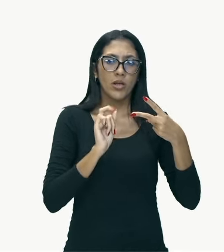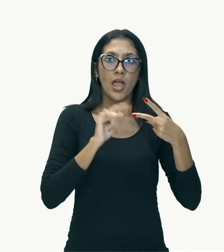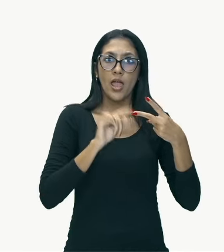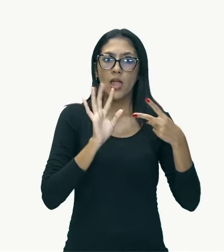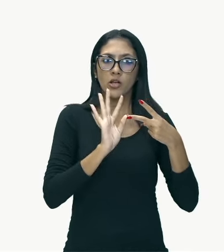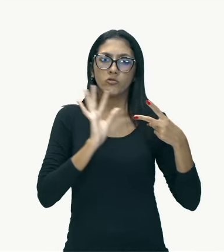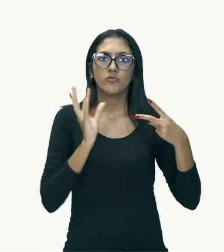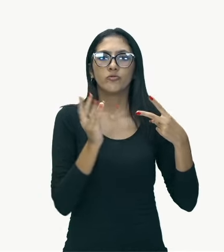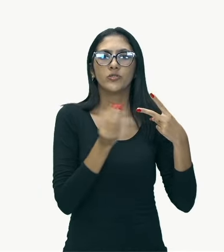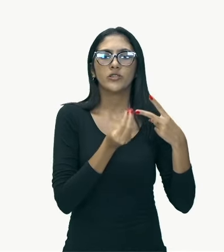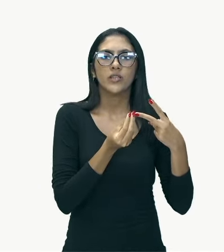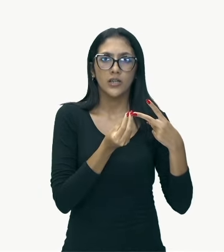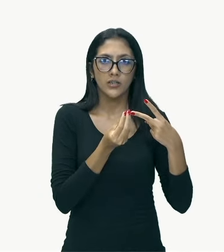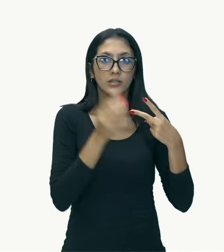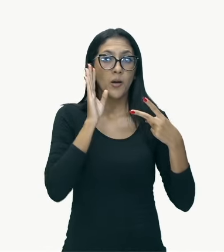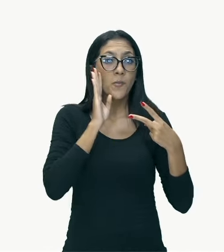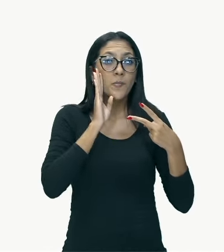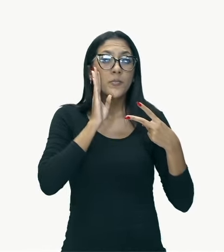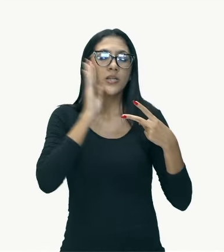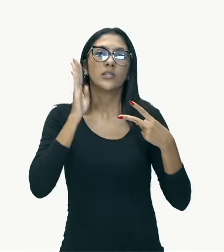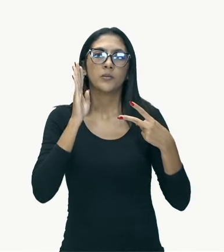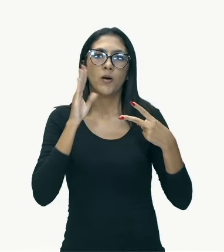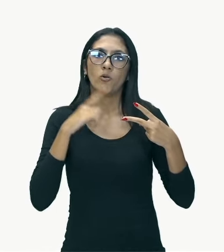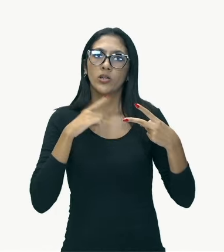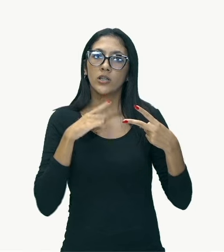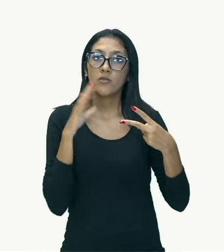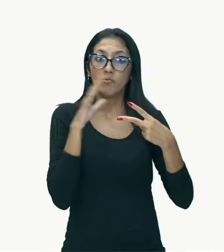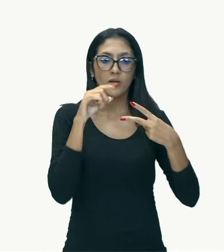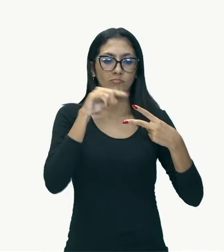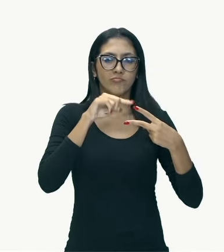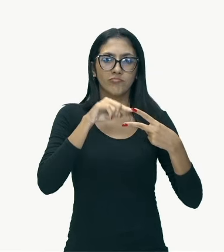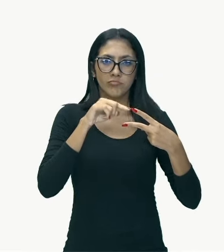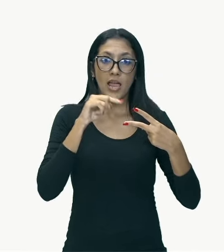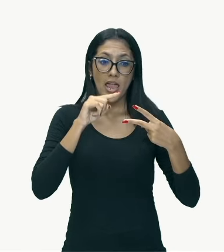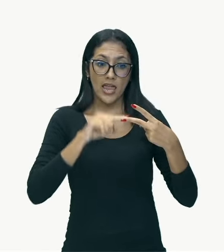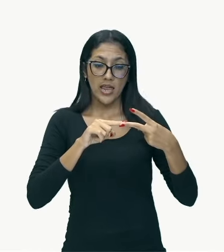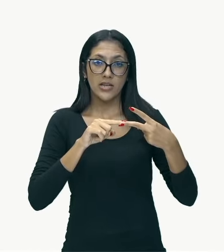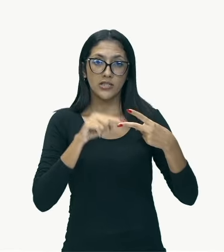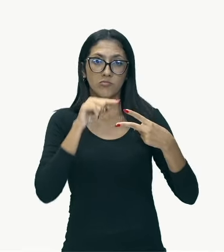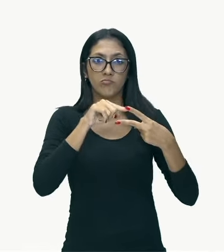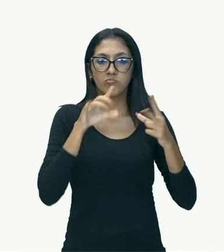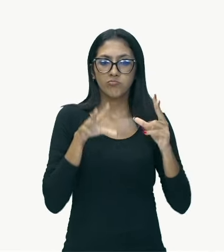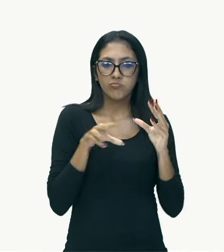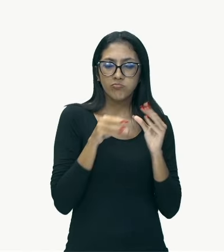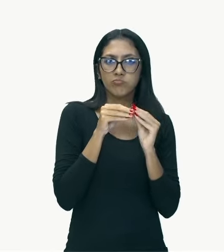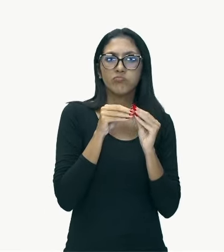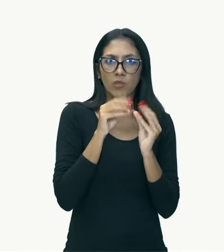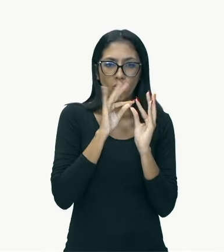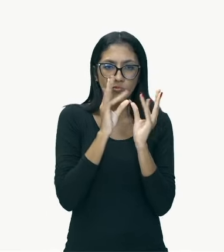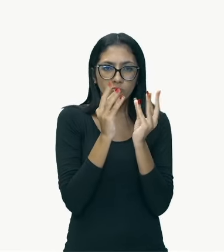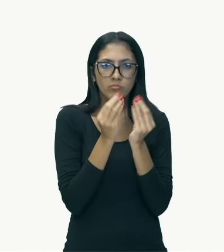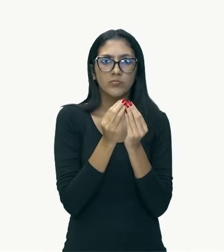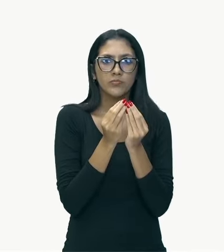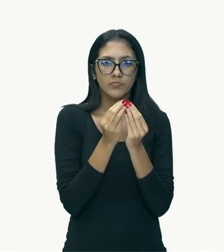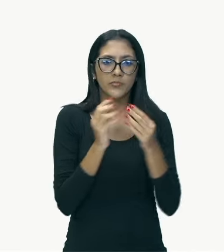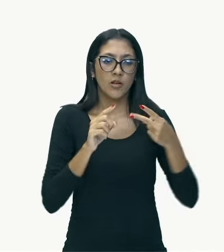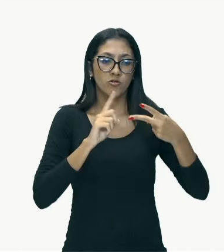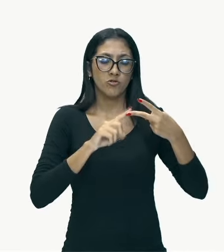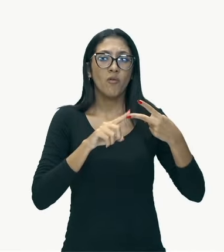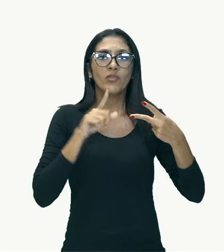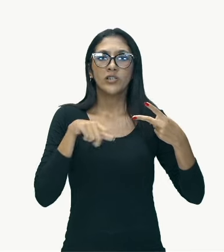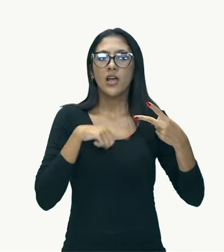substância que dissolve. E existe um solvente que ele é universal, é a água. A